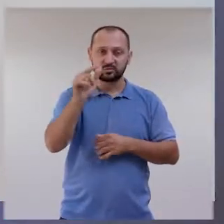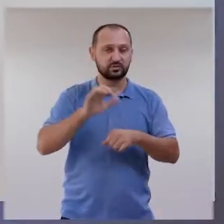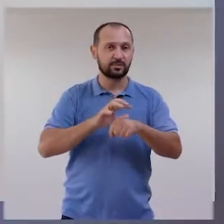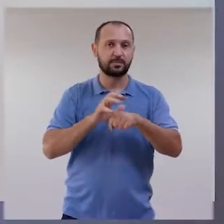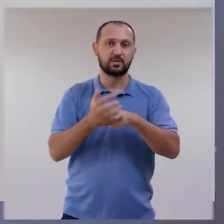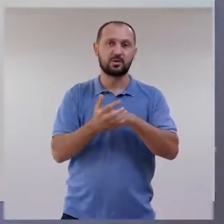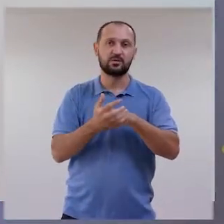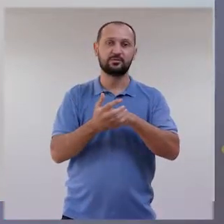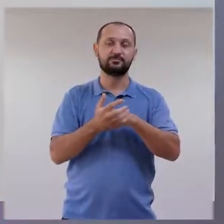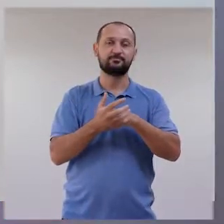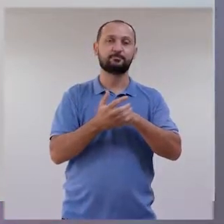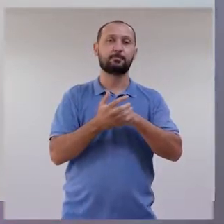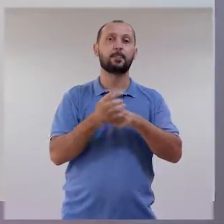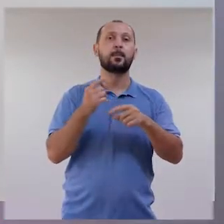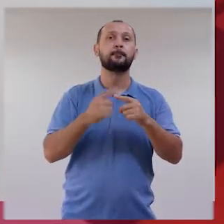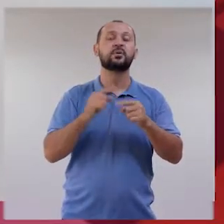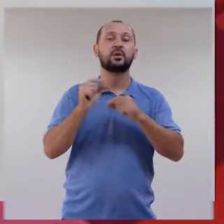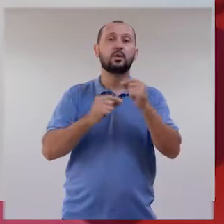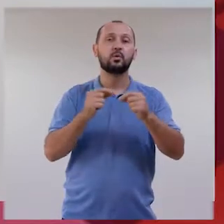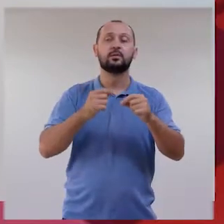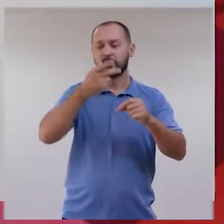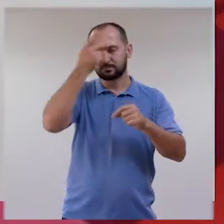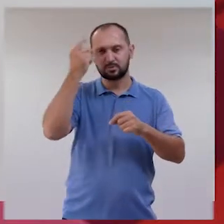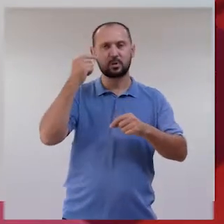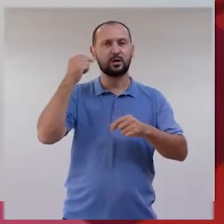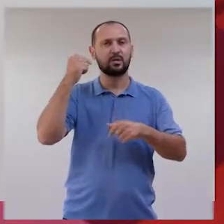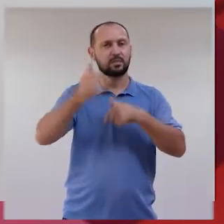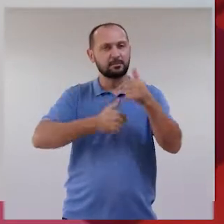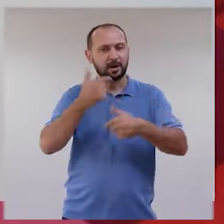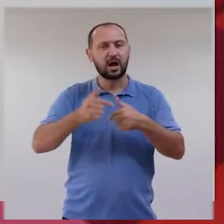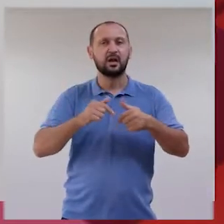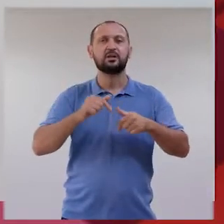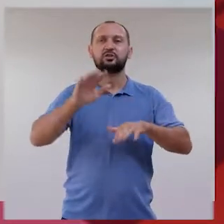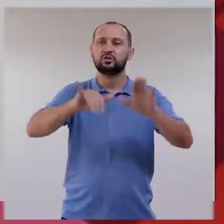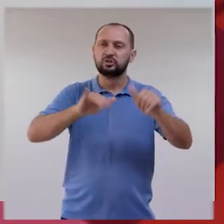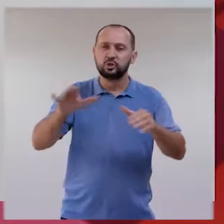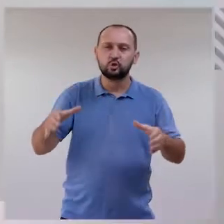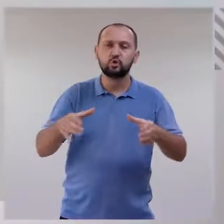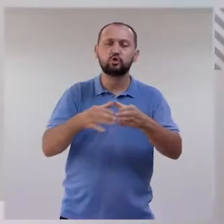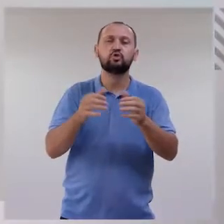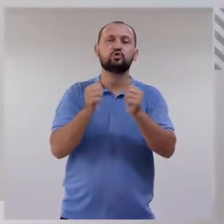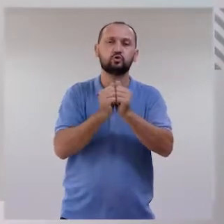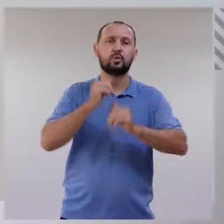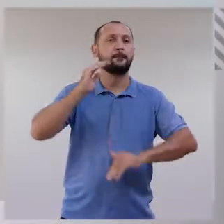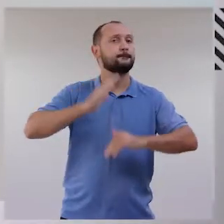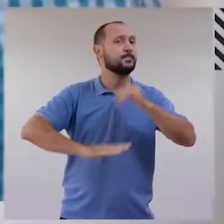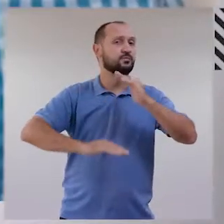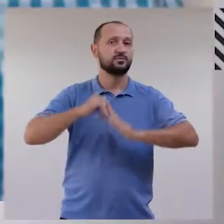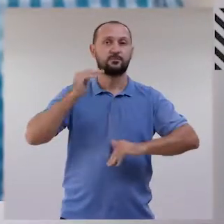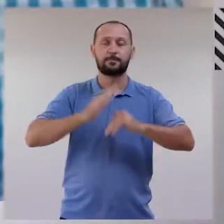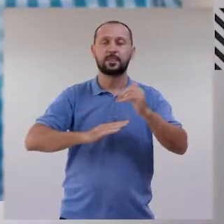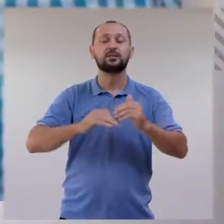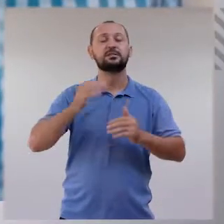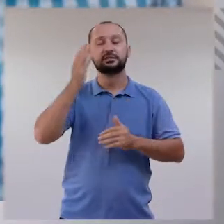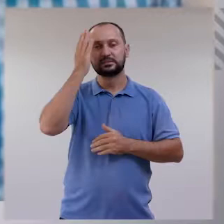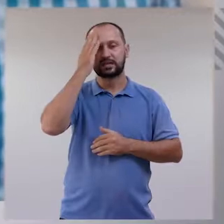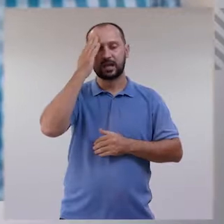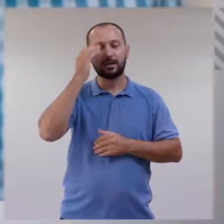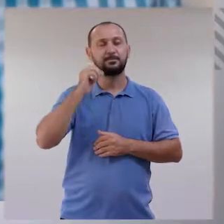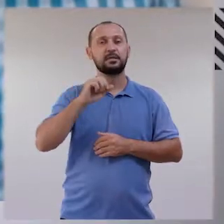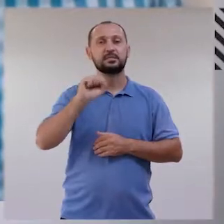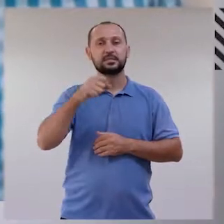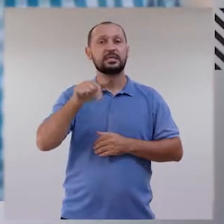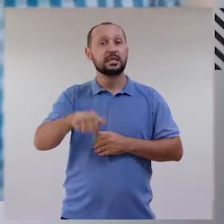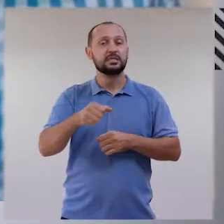não tivesse essa pandemia, né, por conta de todo o trabalho que a gente está fazendo junto aos profissionais, a população,